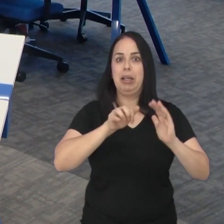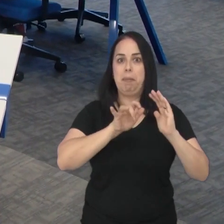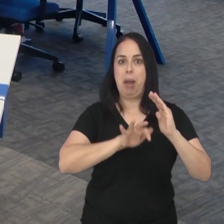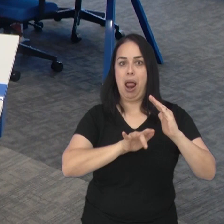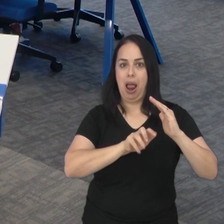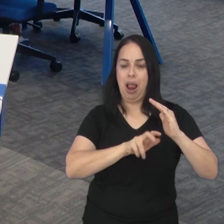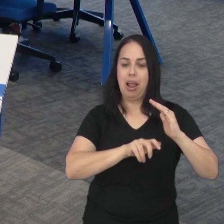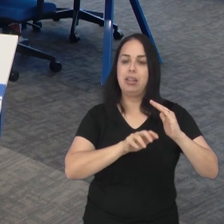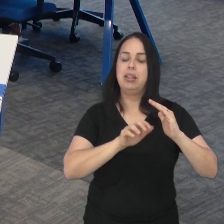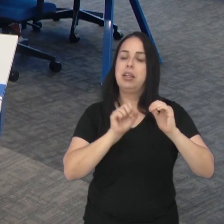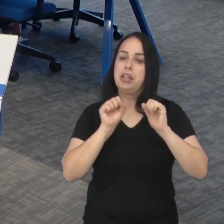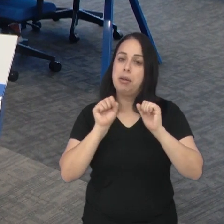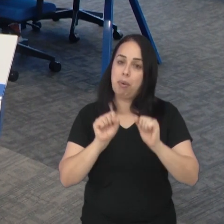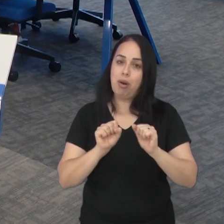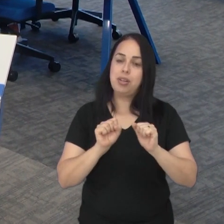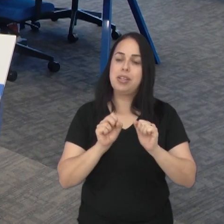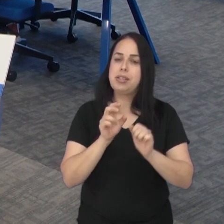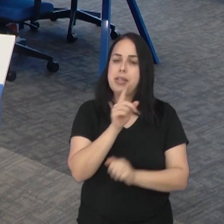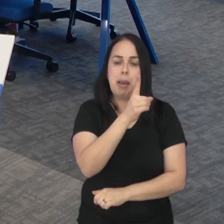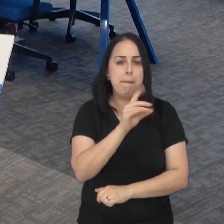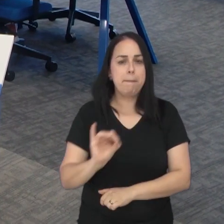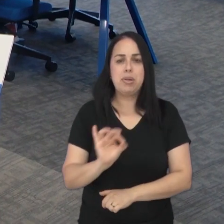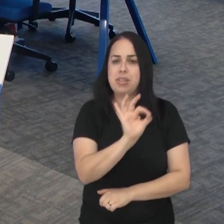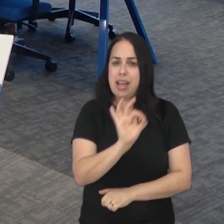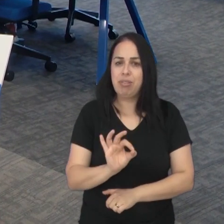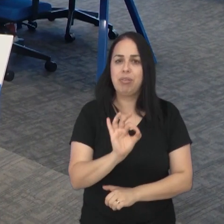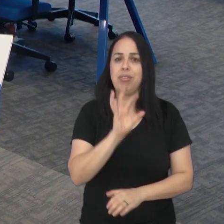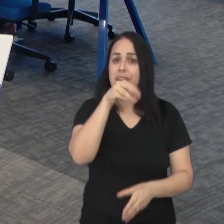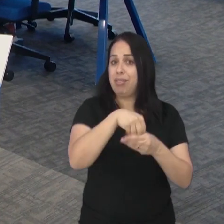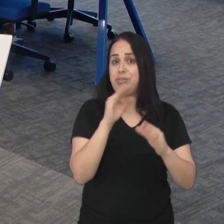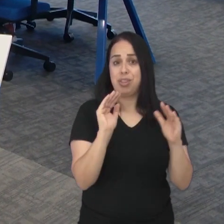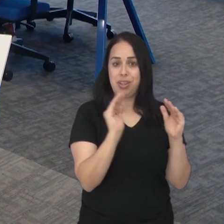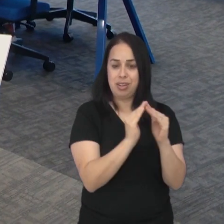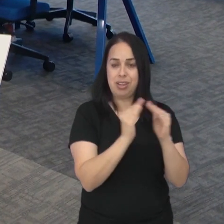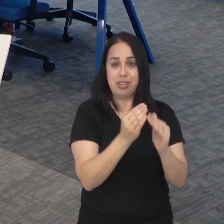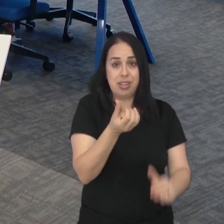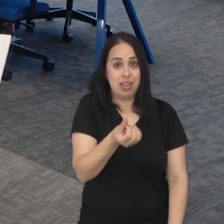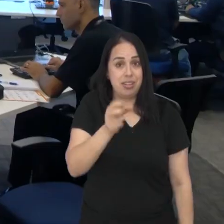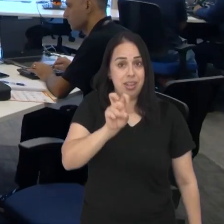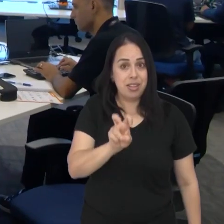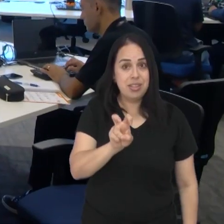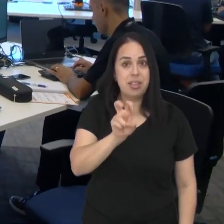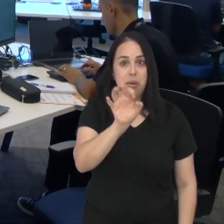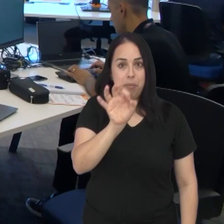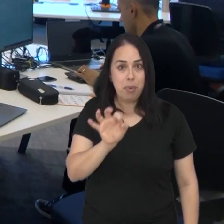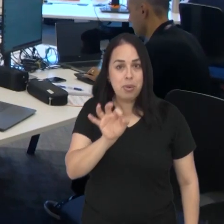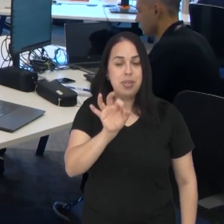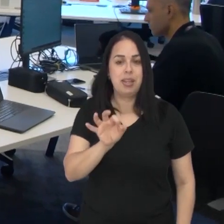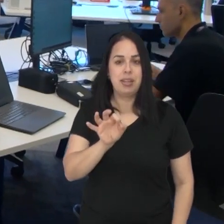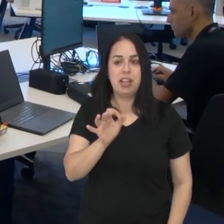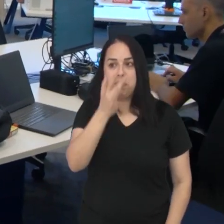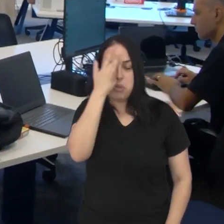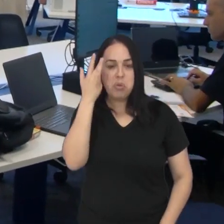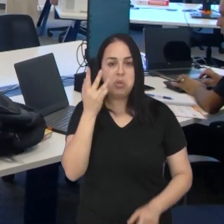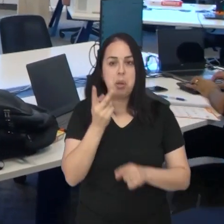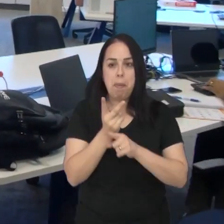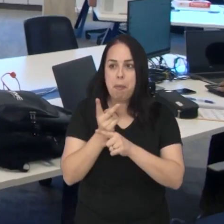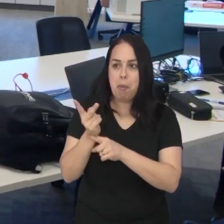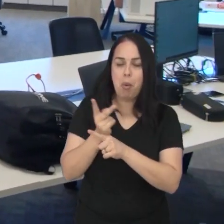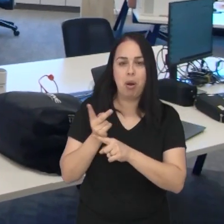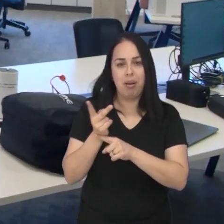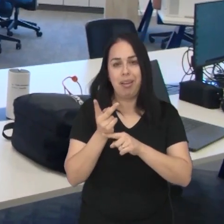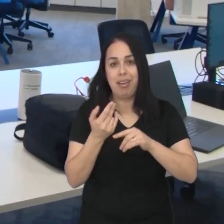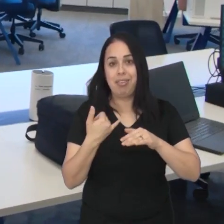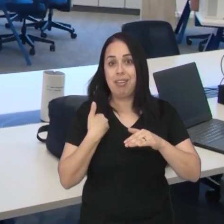interesse pelo modelo remoto de trabalho, que pode ser realizado 100% de casa. 65% das buscas por